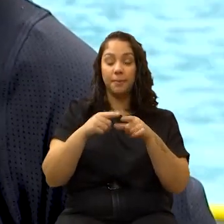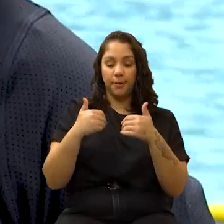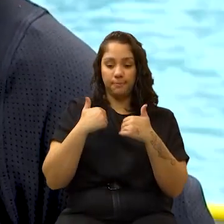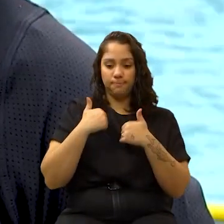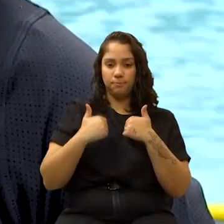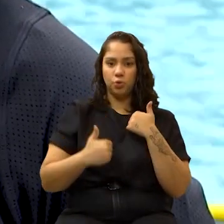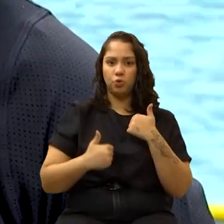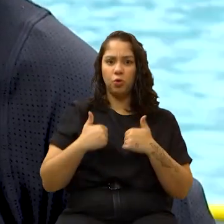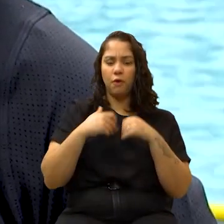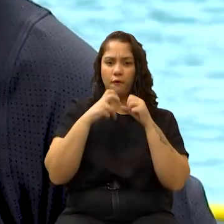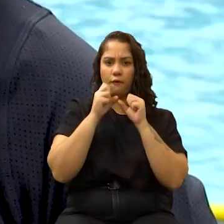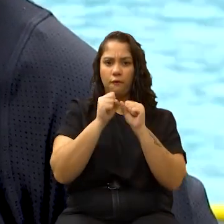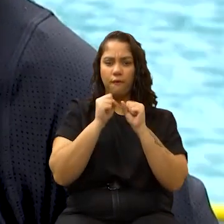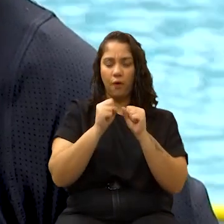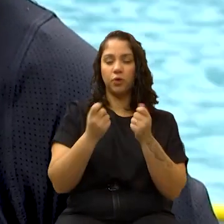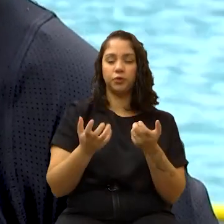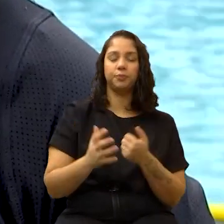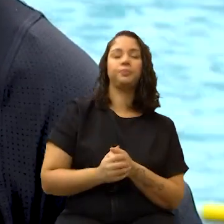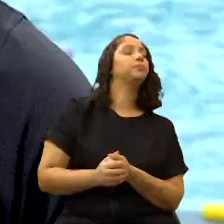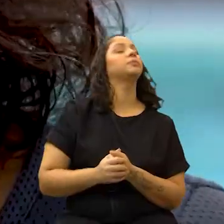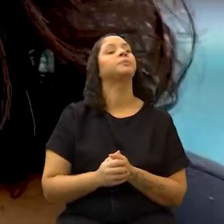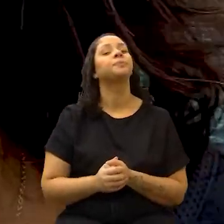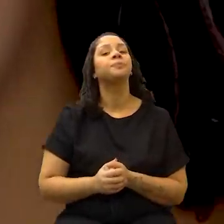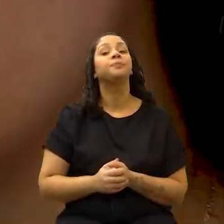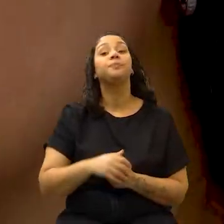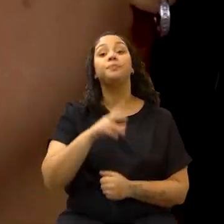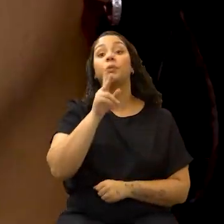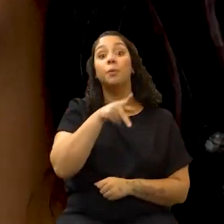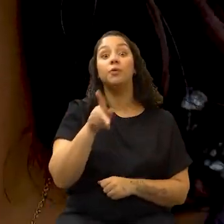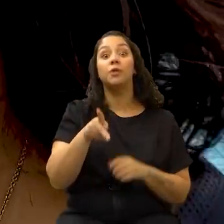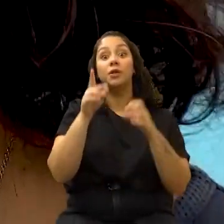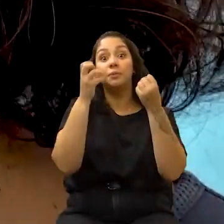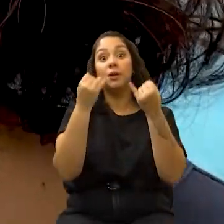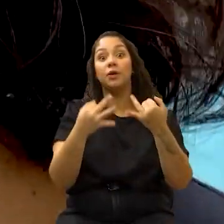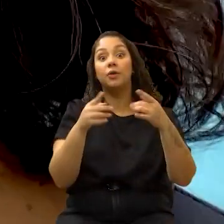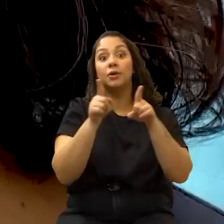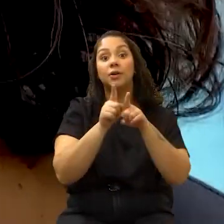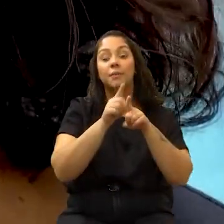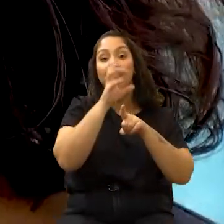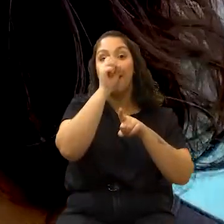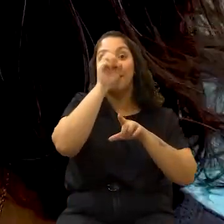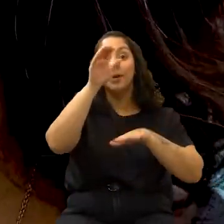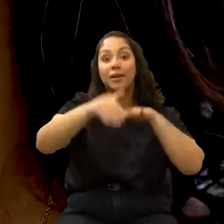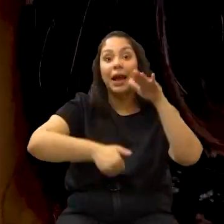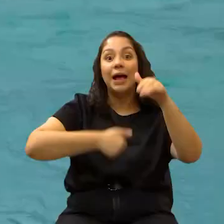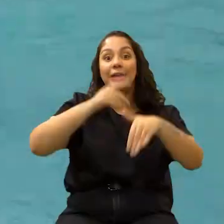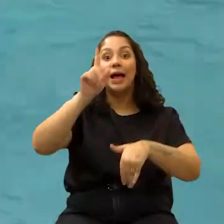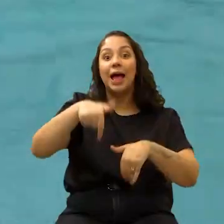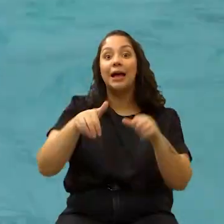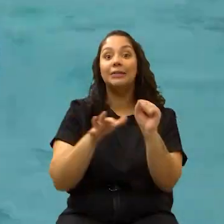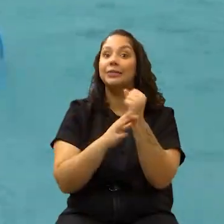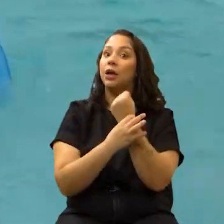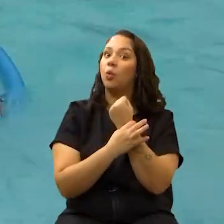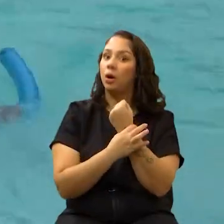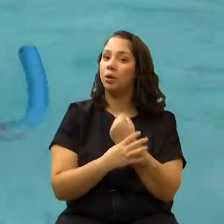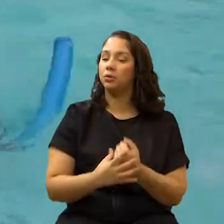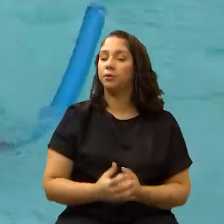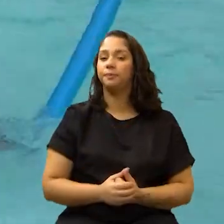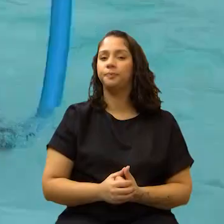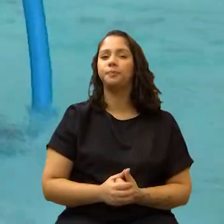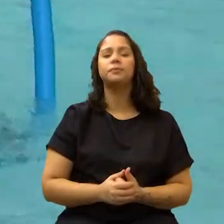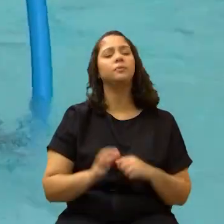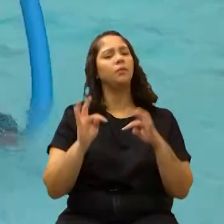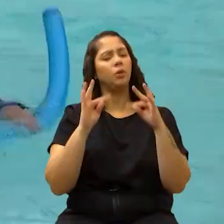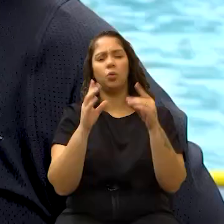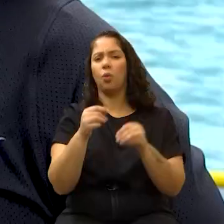uma musculatura bem mais forte do corpo em geral. Ainda segundo a professora, aprender a nadar também é uma questão de